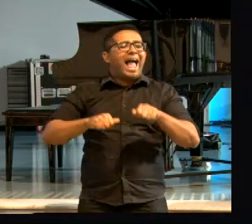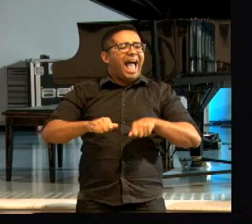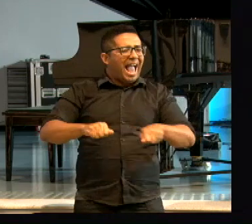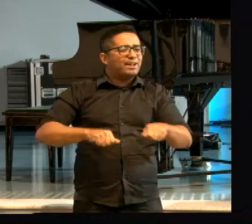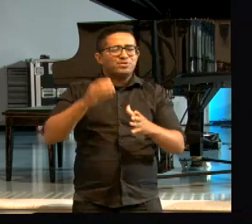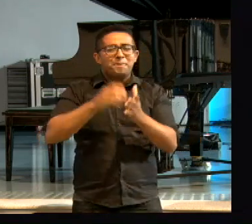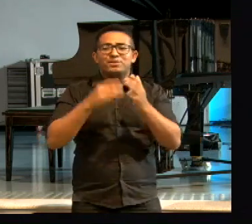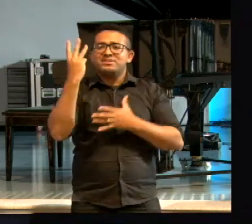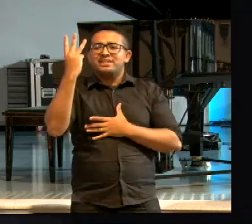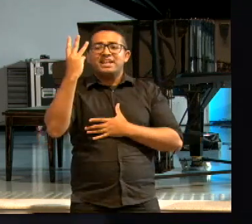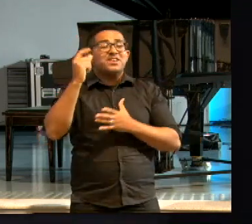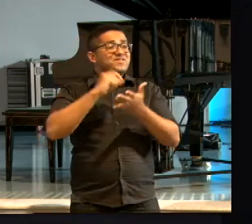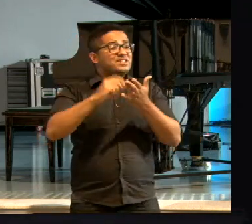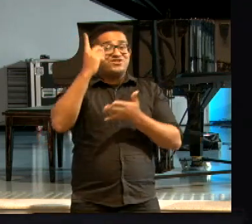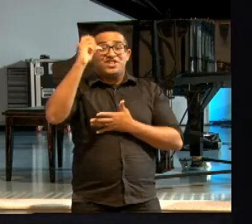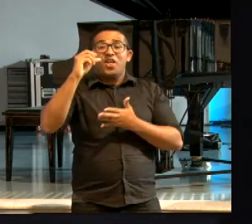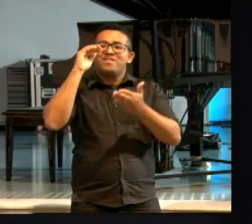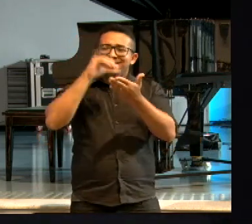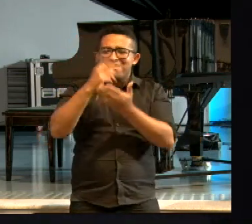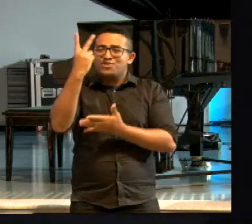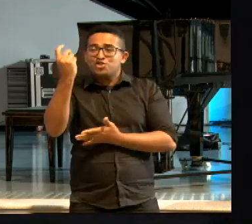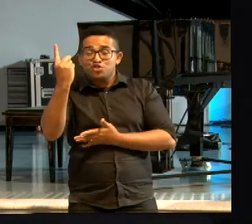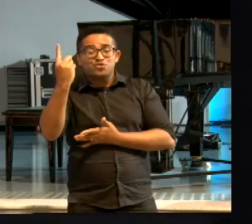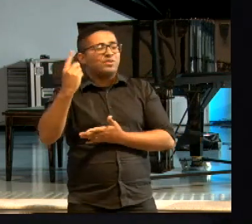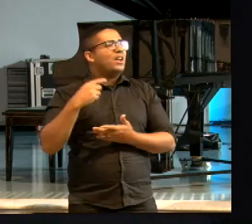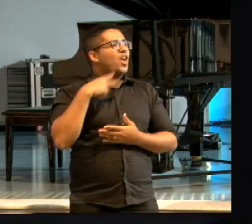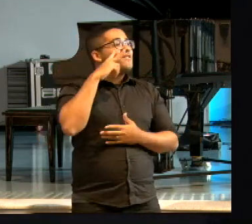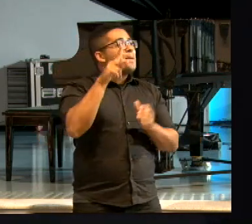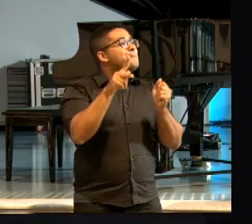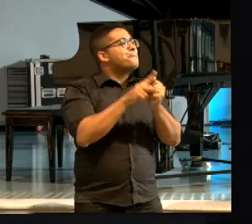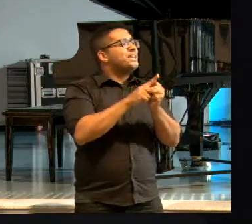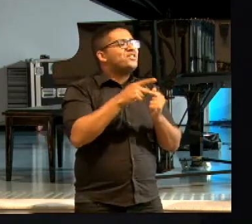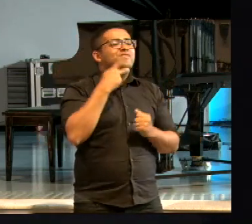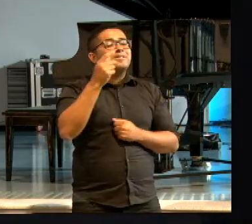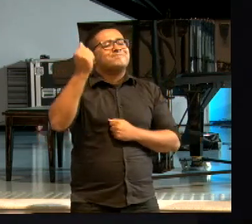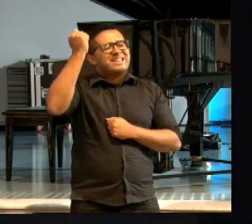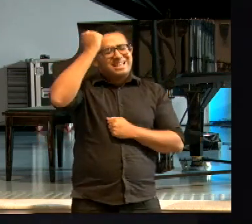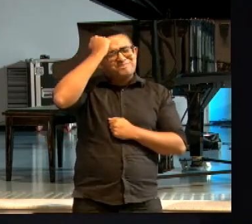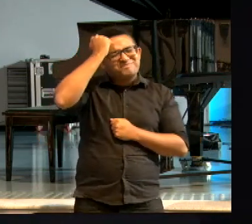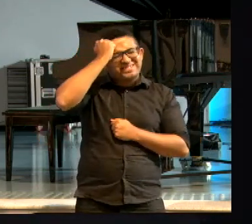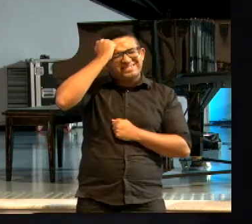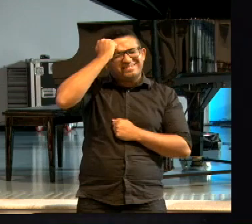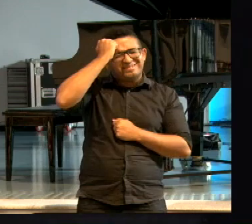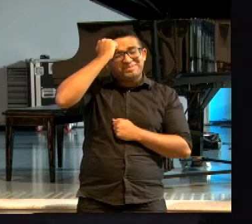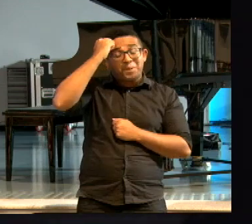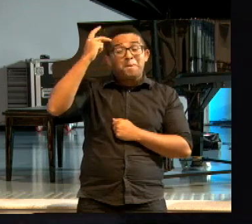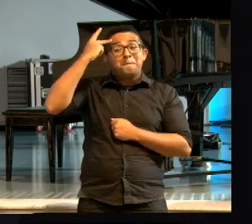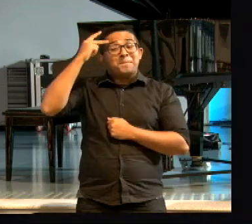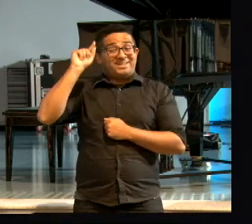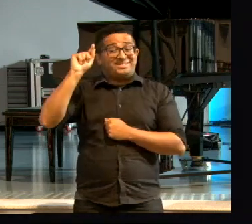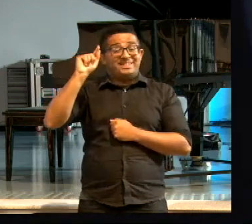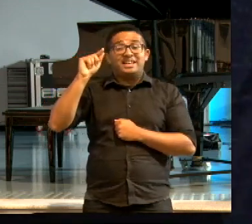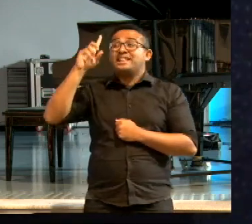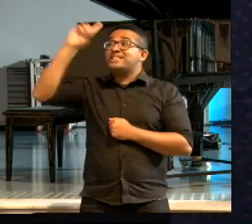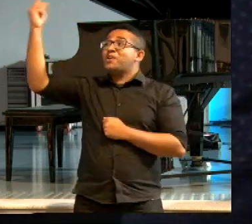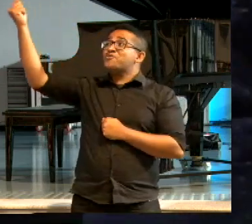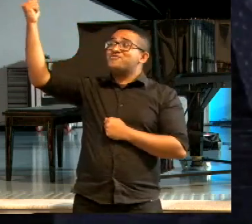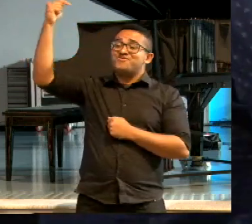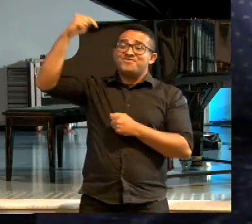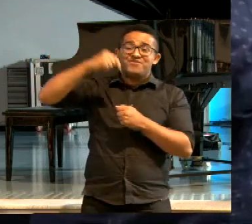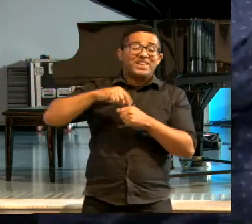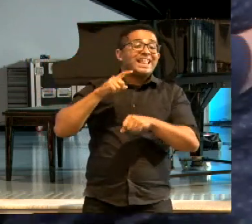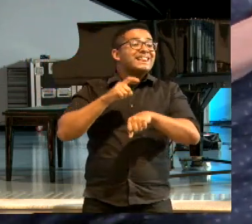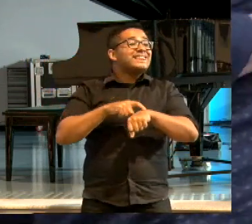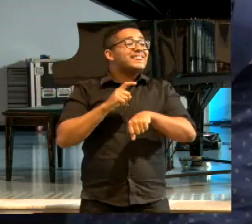capítulo 3, dos versículos 19 a 21, nós vemos Pedro dizendo assim: arrependei-vos, para que venham da parte do Senhor os tempos